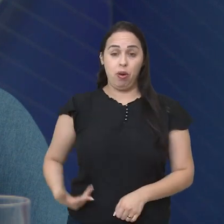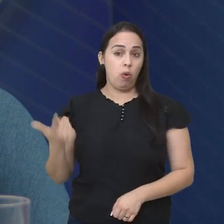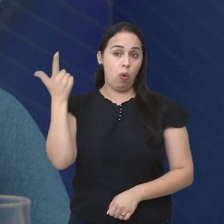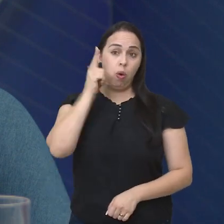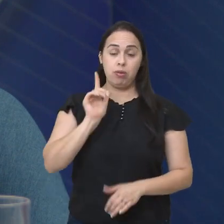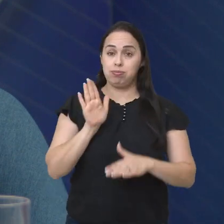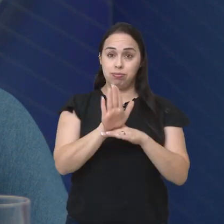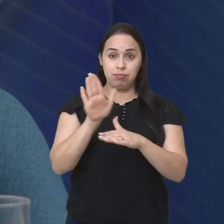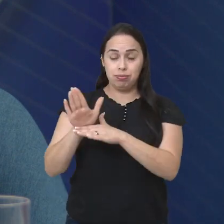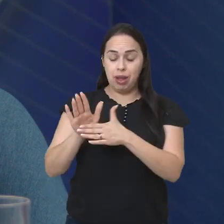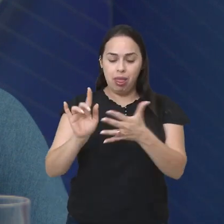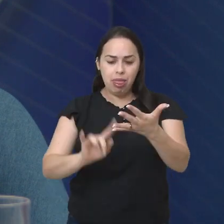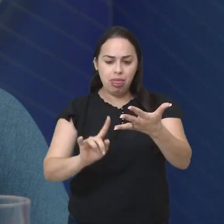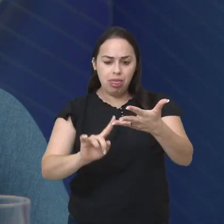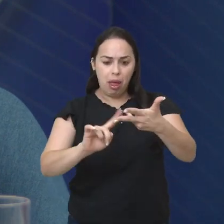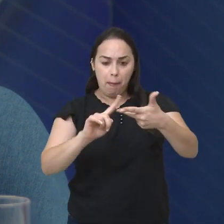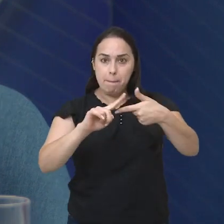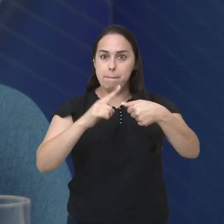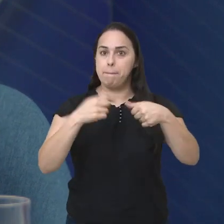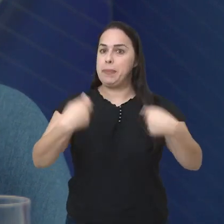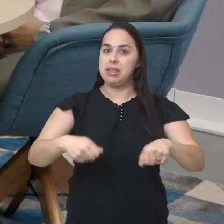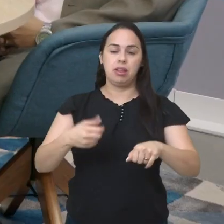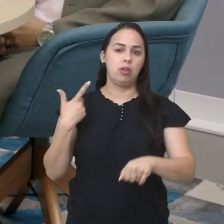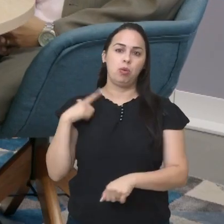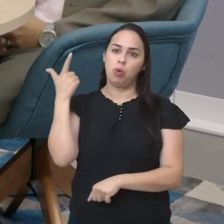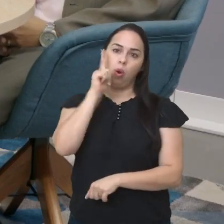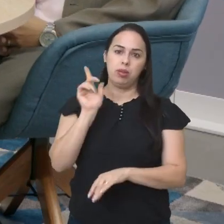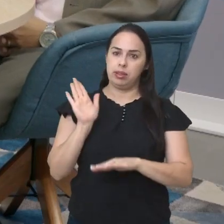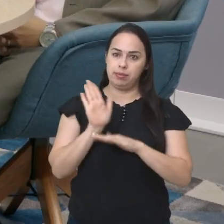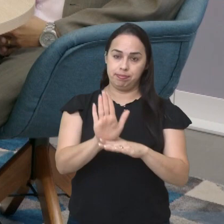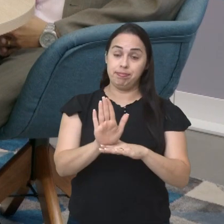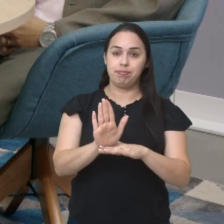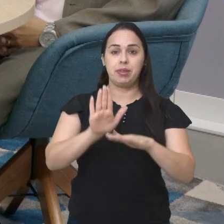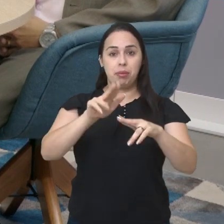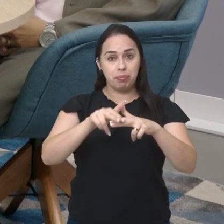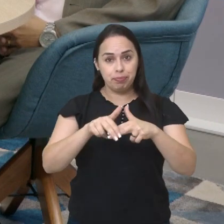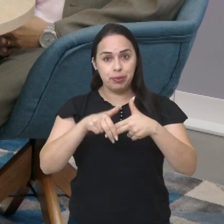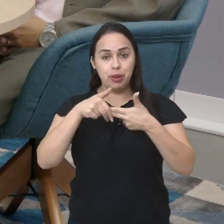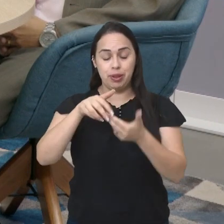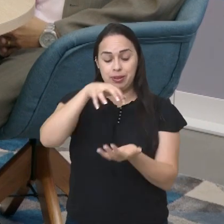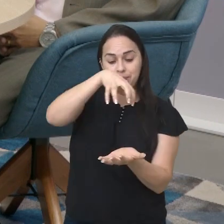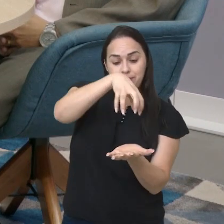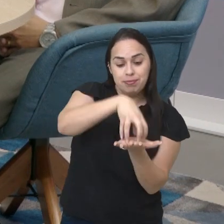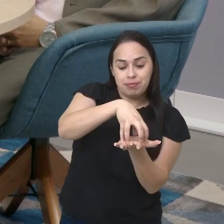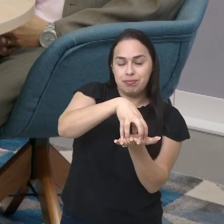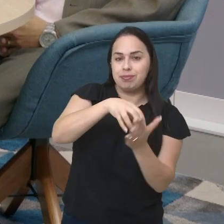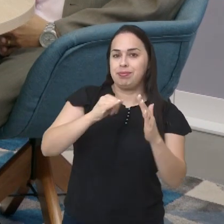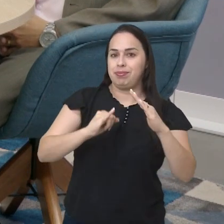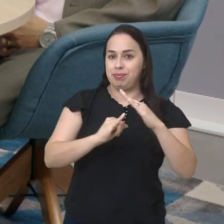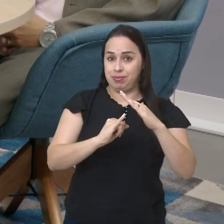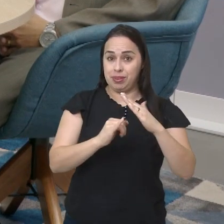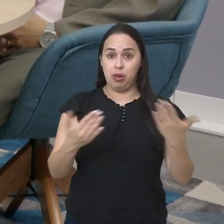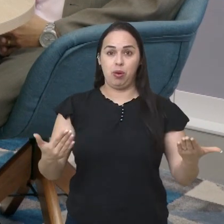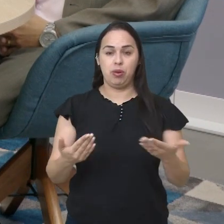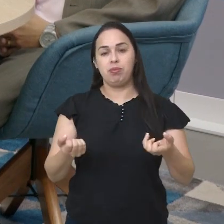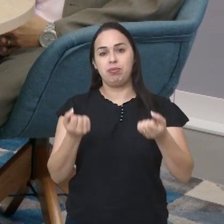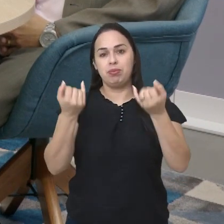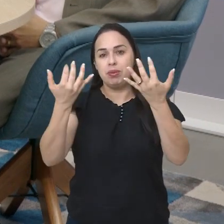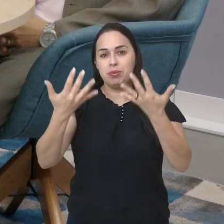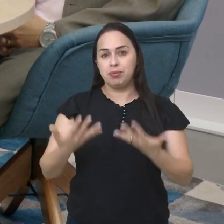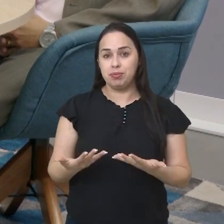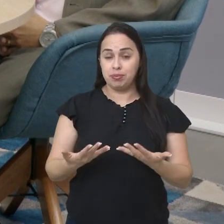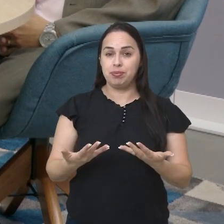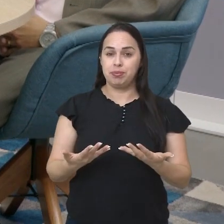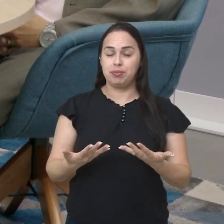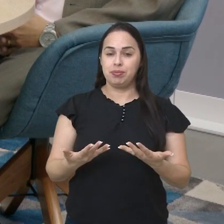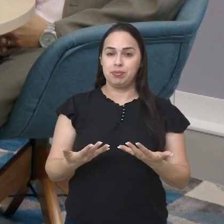as necessidades de quem precisa. E é aí que entram as instituições do terceiro setor. No Diálogos da Cidade de hoje,